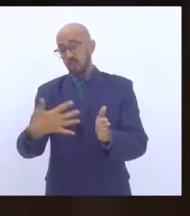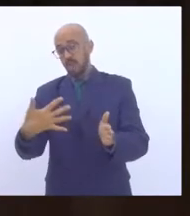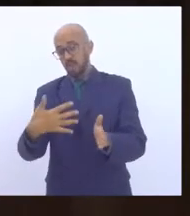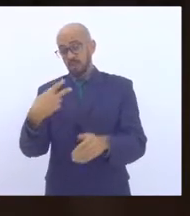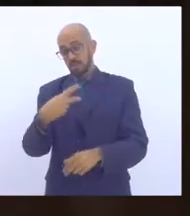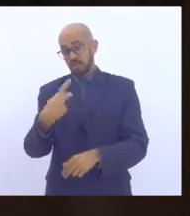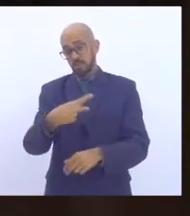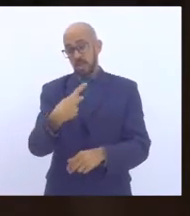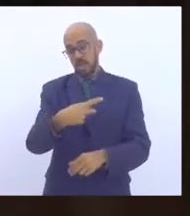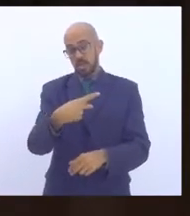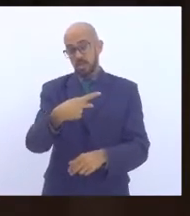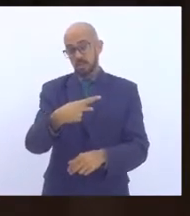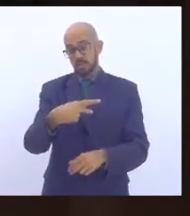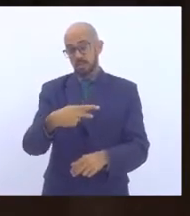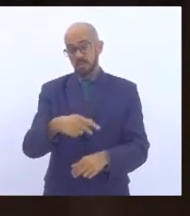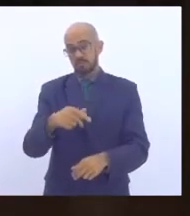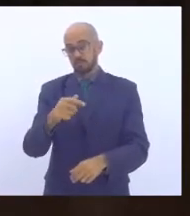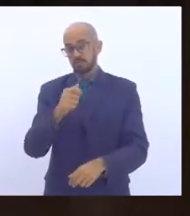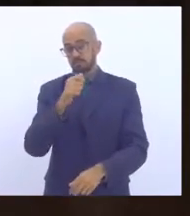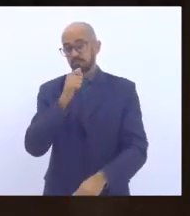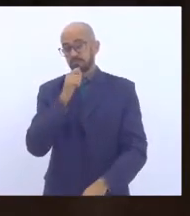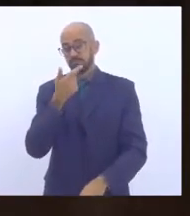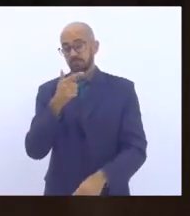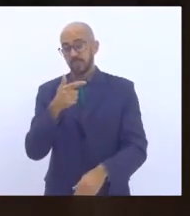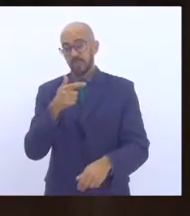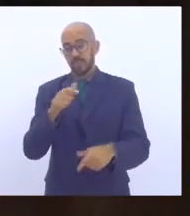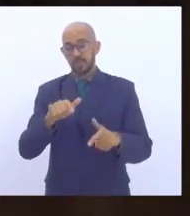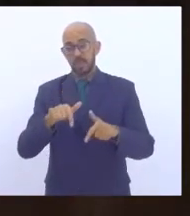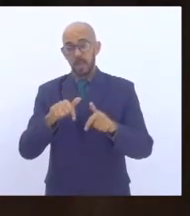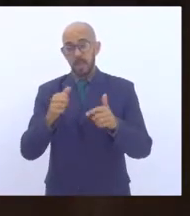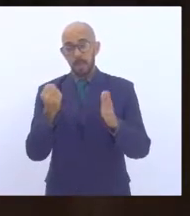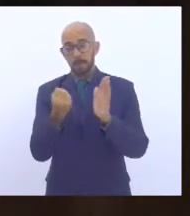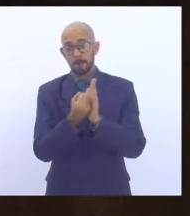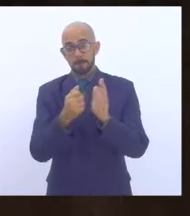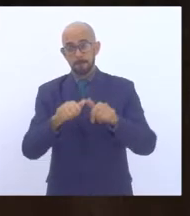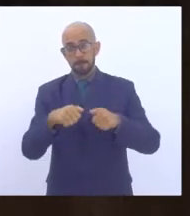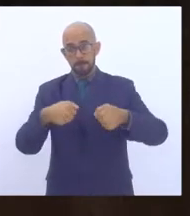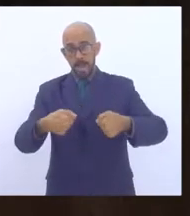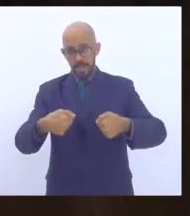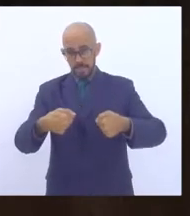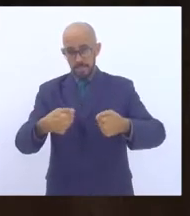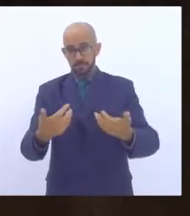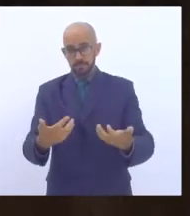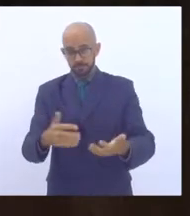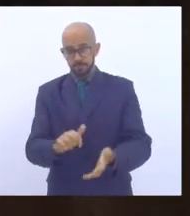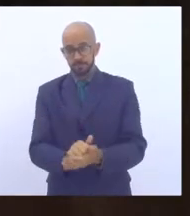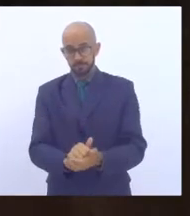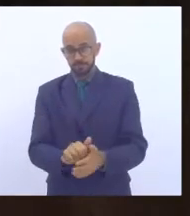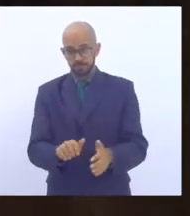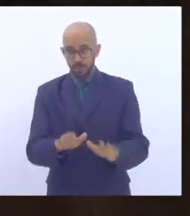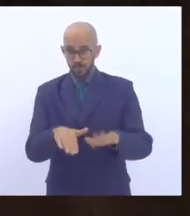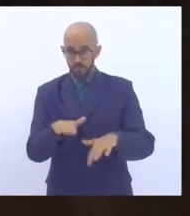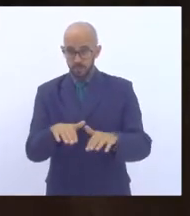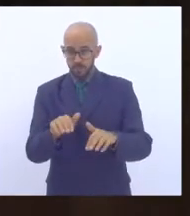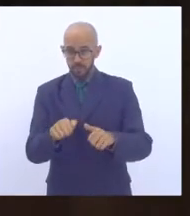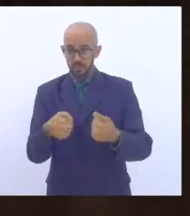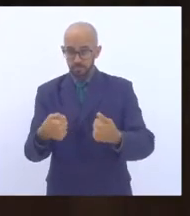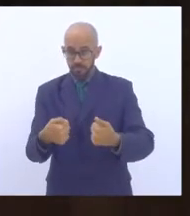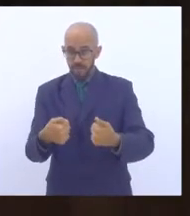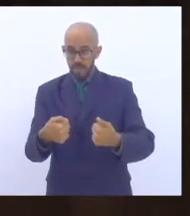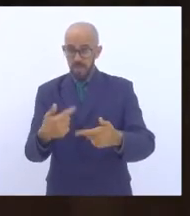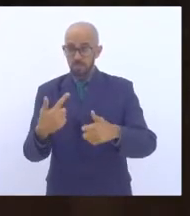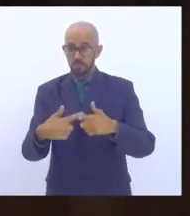têm para chegado sem placa e que sacie o presidente tá sem placa